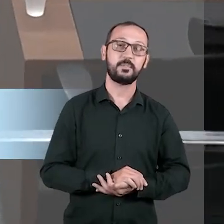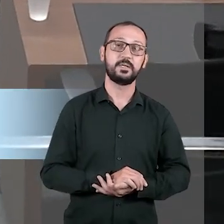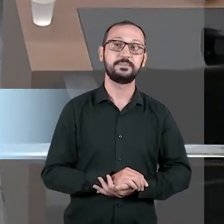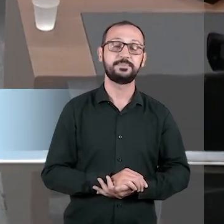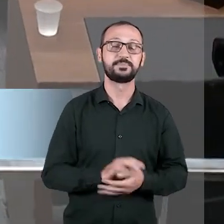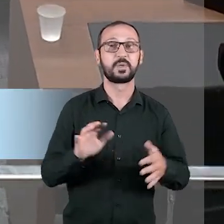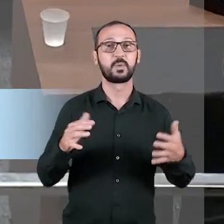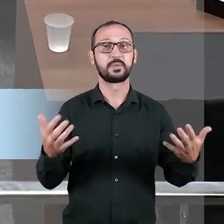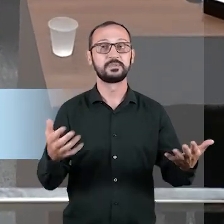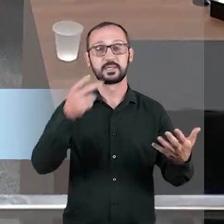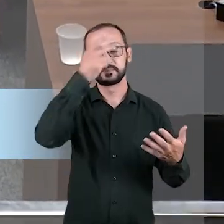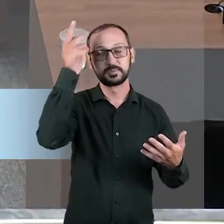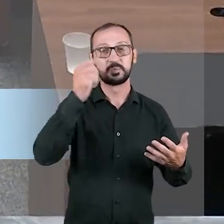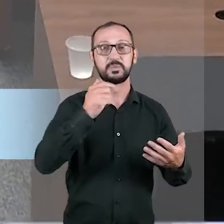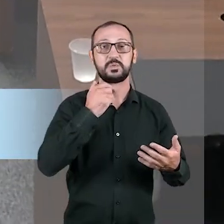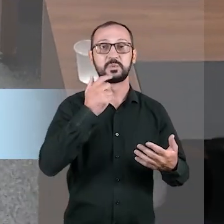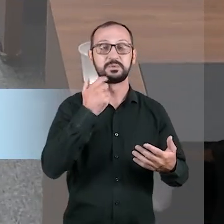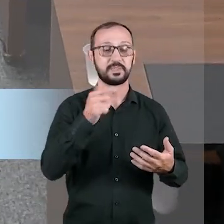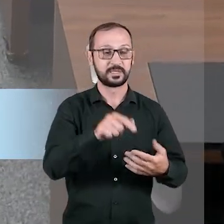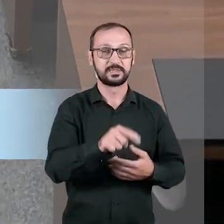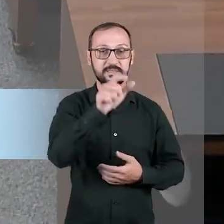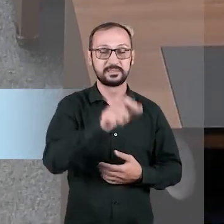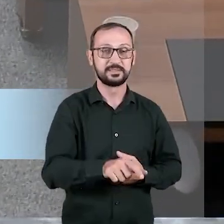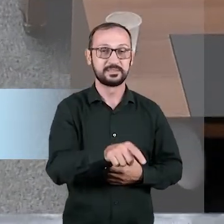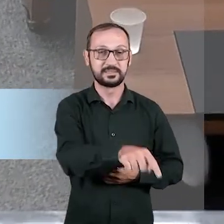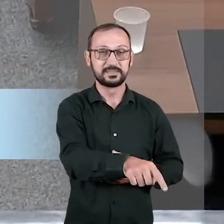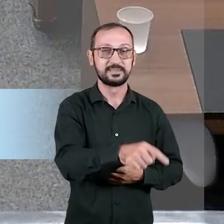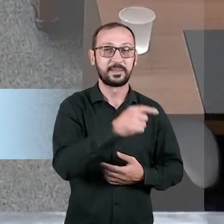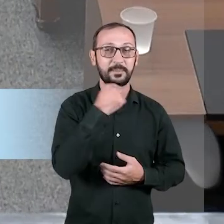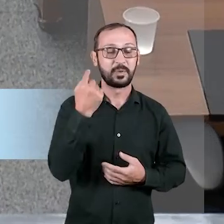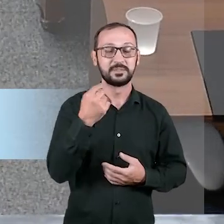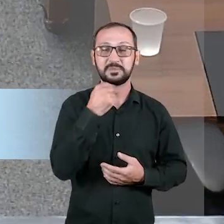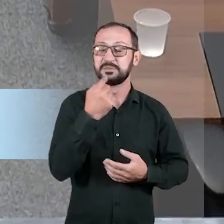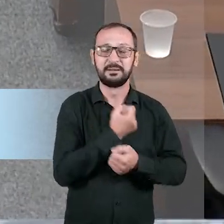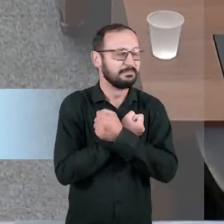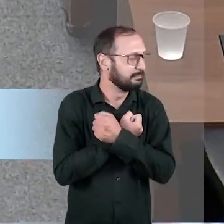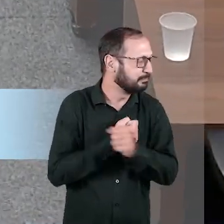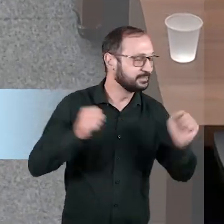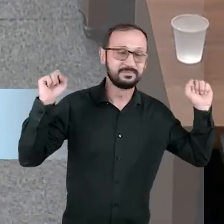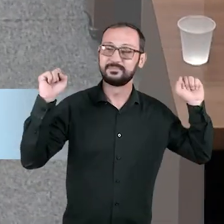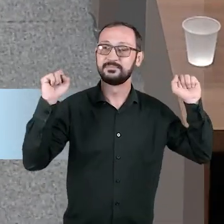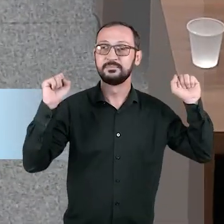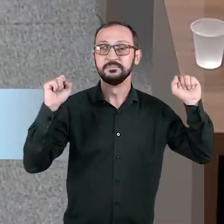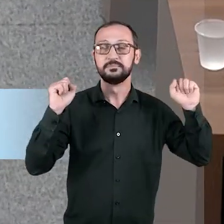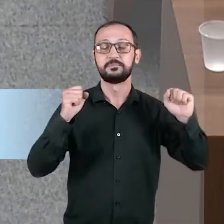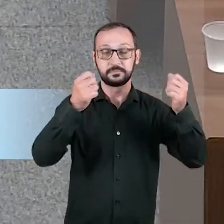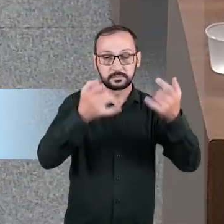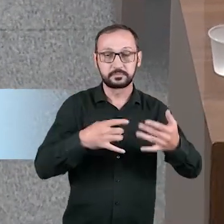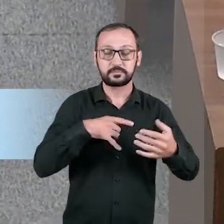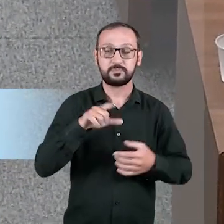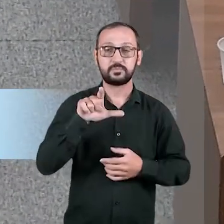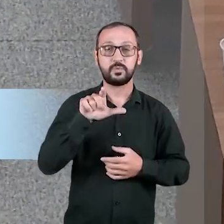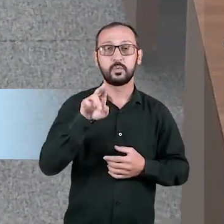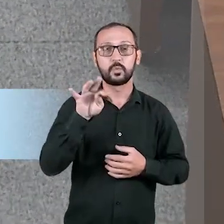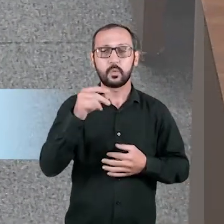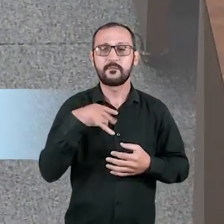acontece? As pessoas não dão conta dessa morte. Então, acontece o luto e eu falo